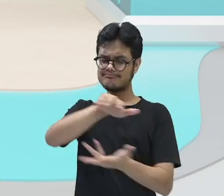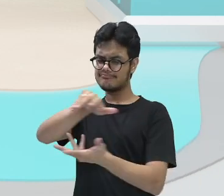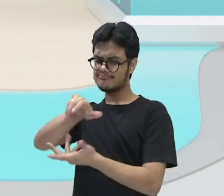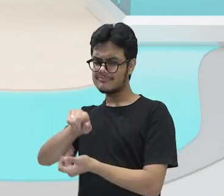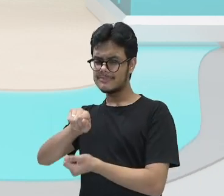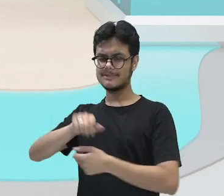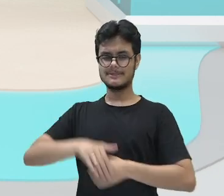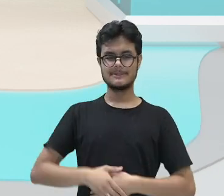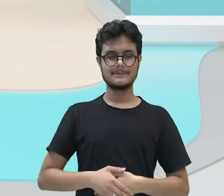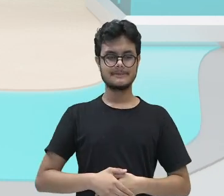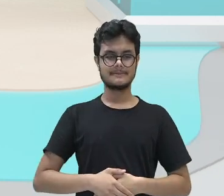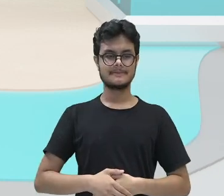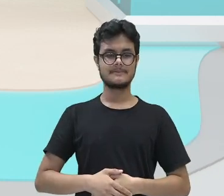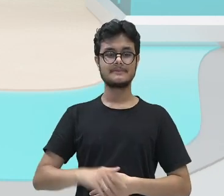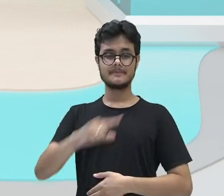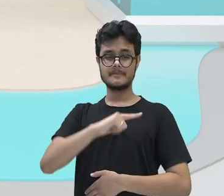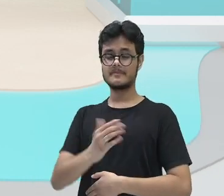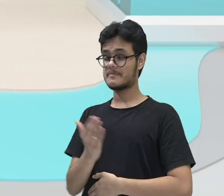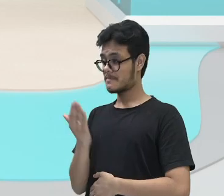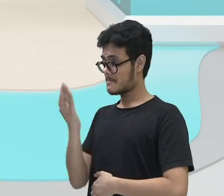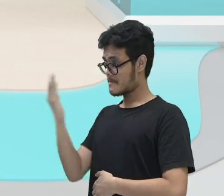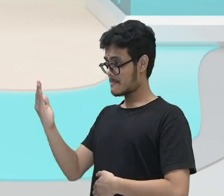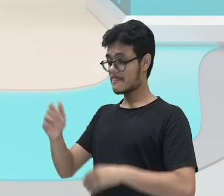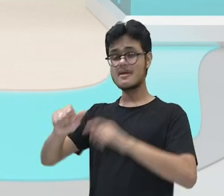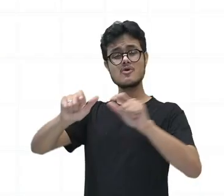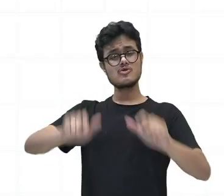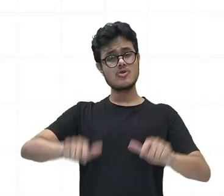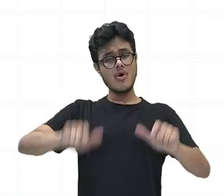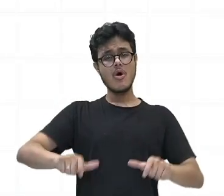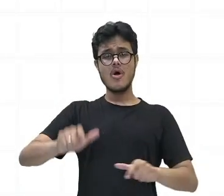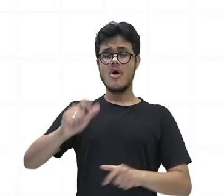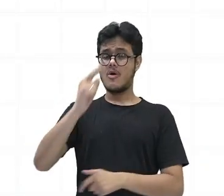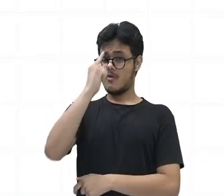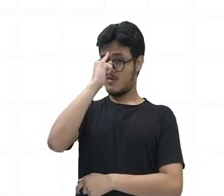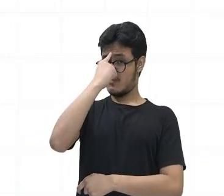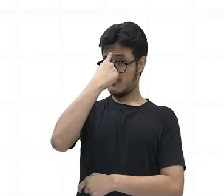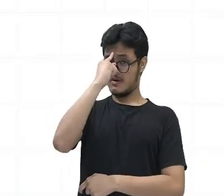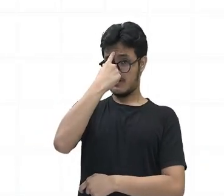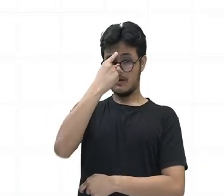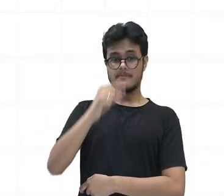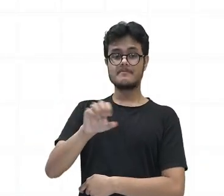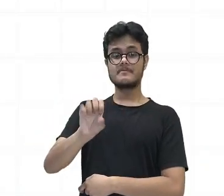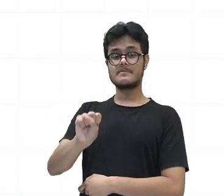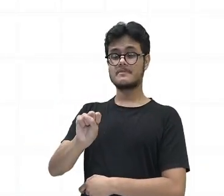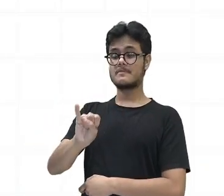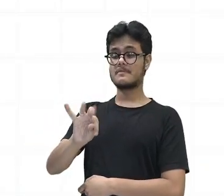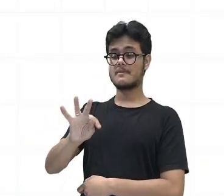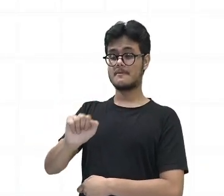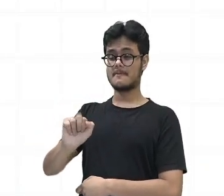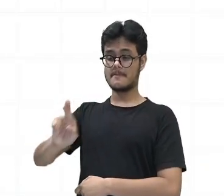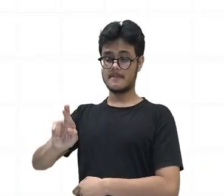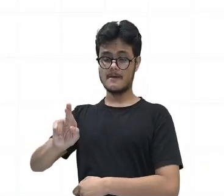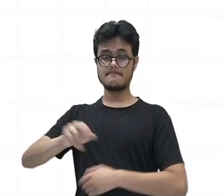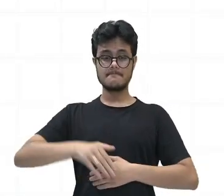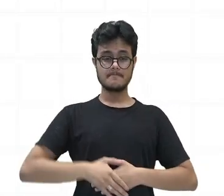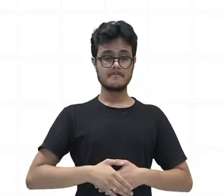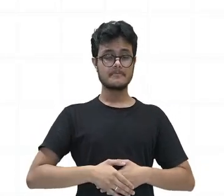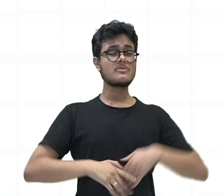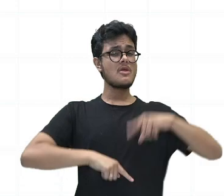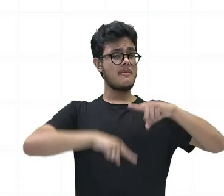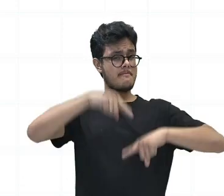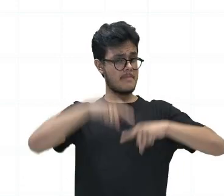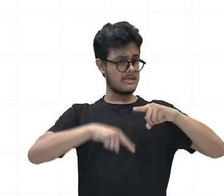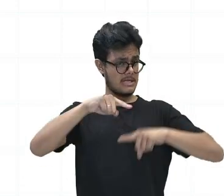também o mundo em geral. Vamos ver alguns instrumentos? Aí nós temos na Índia, tá? Que é o